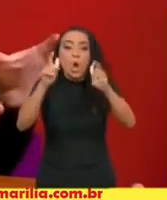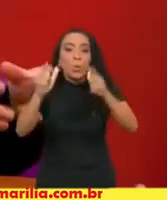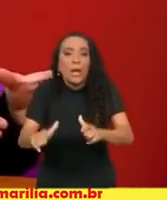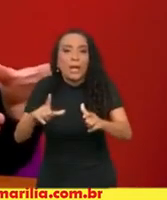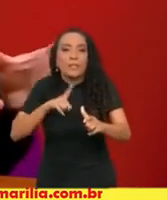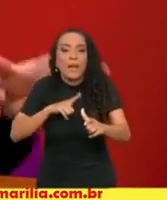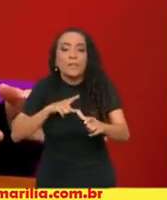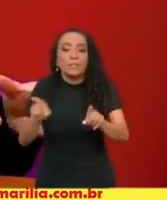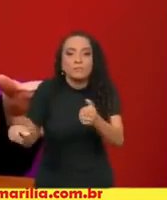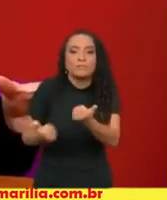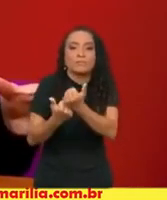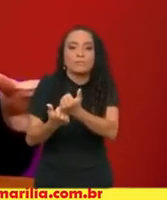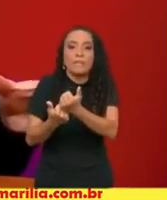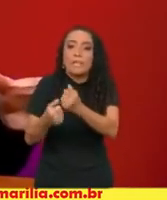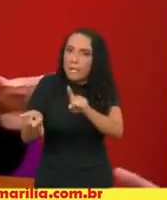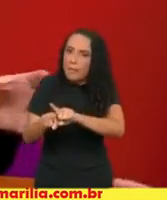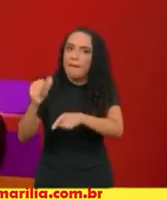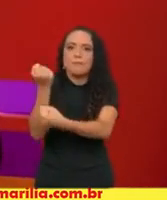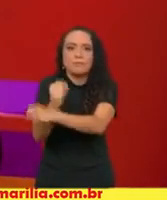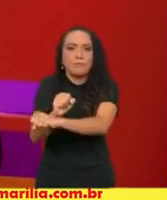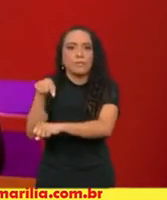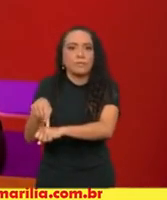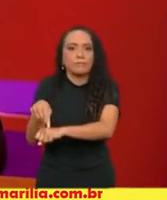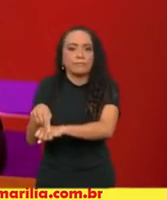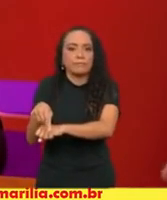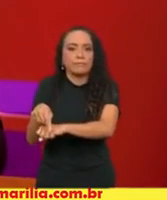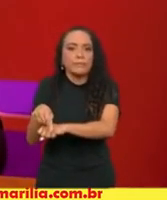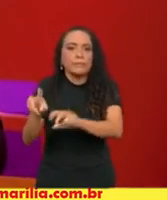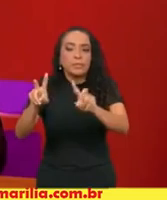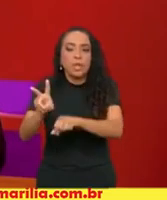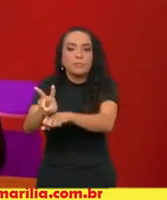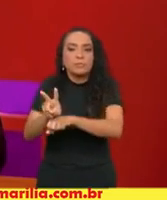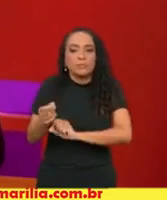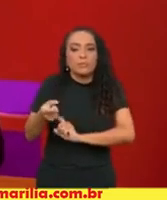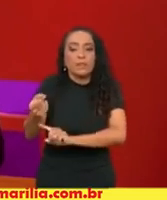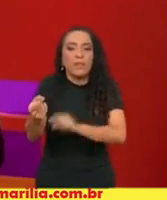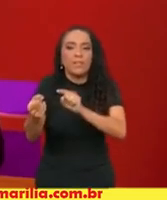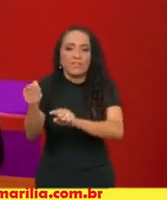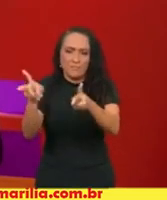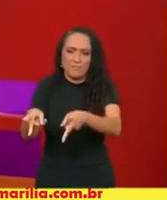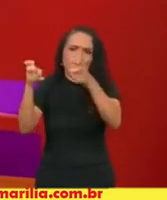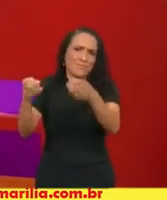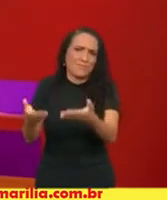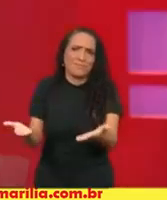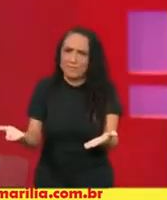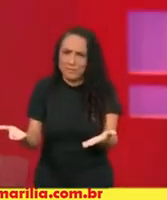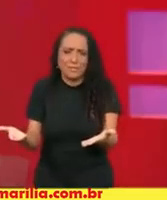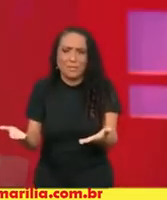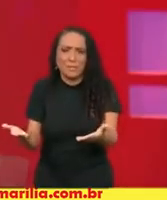estavam escorados na escravidão também, né? Do ponto de vista do crédito hipotecário, isso é muito visível naquele então, né? Ou